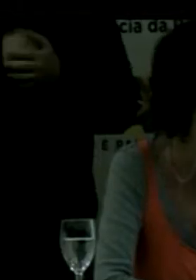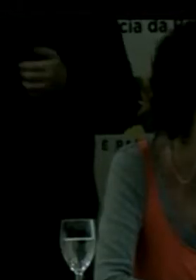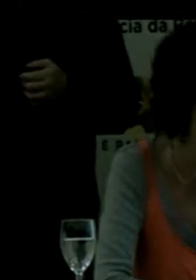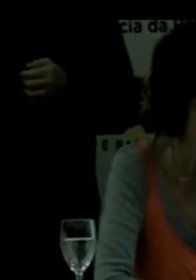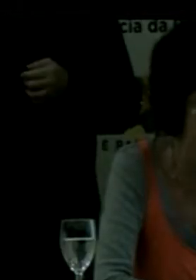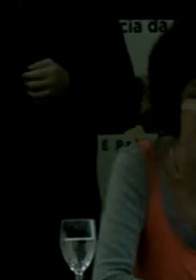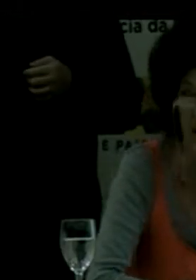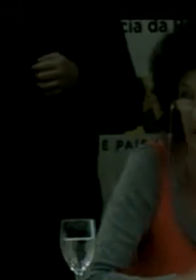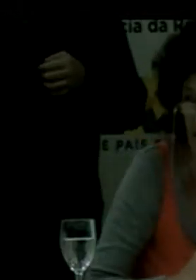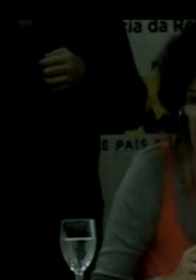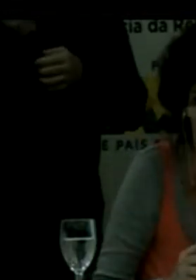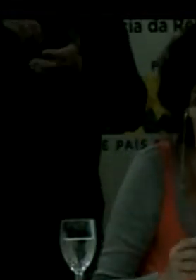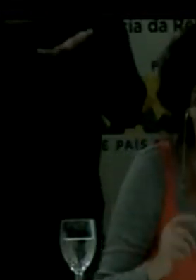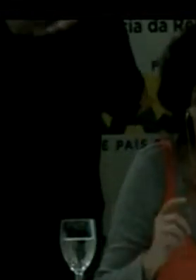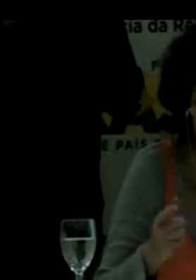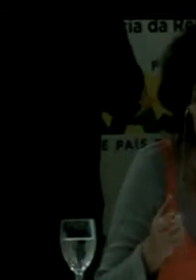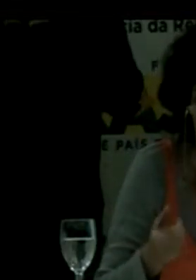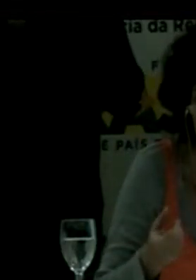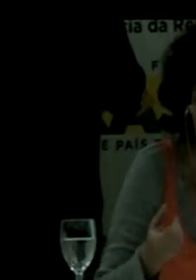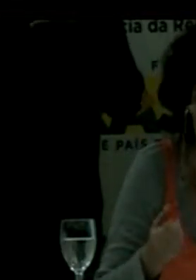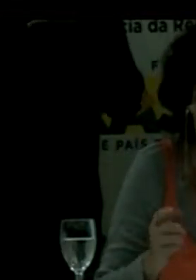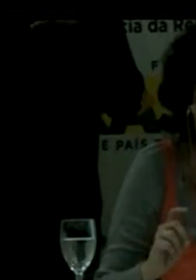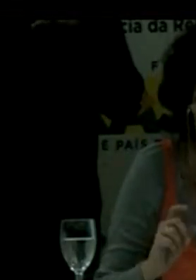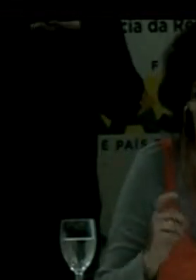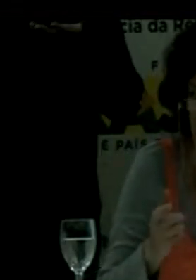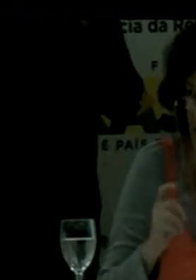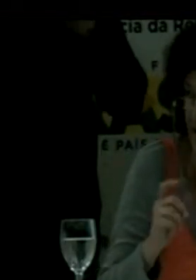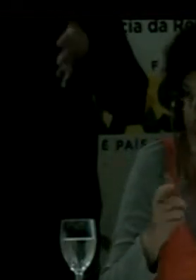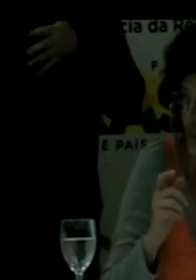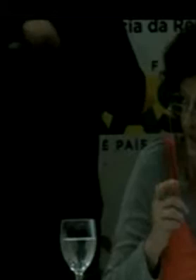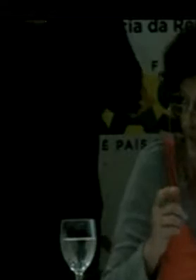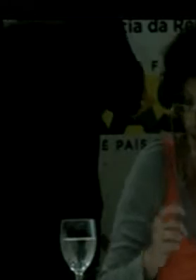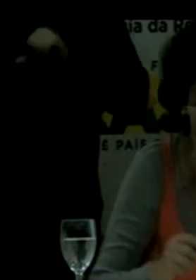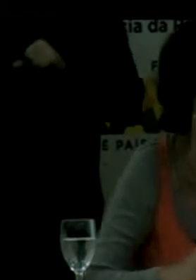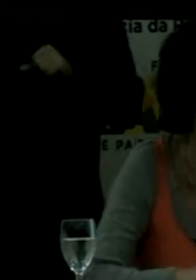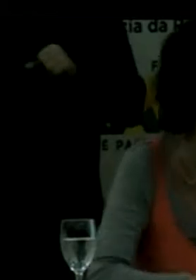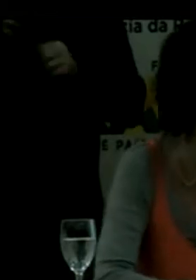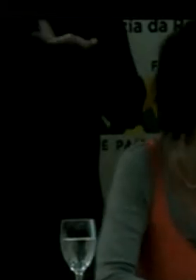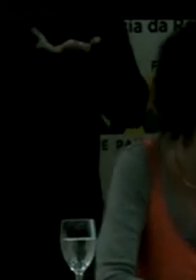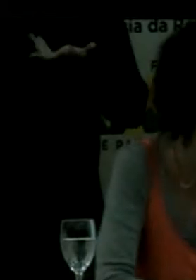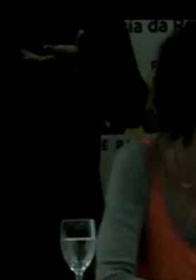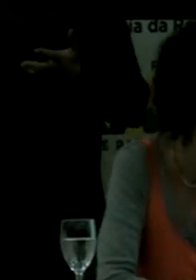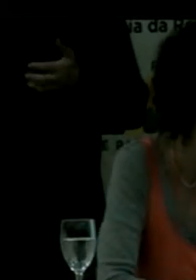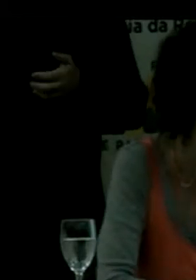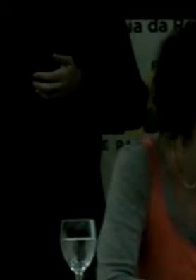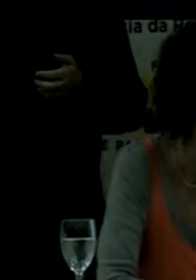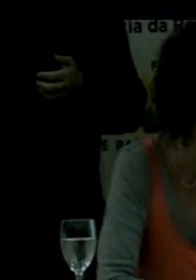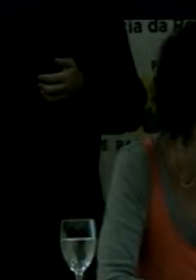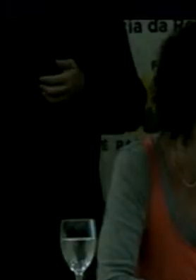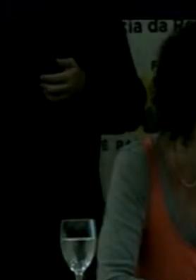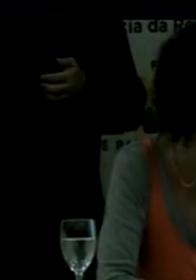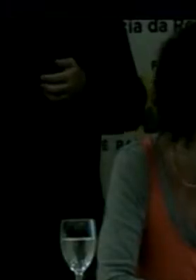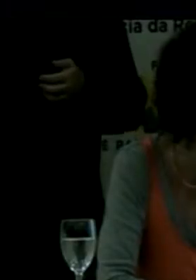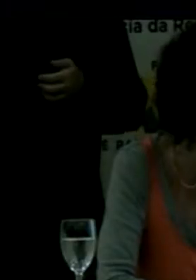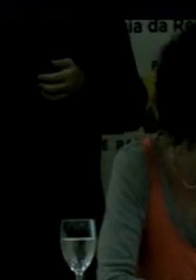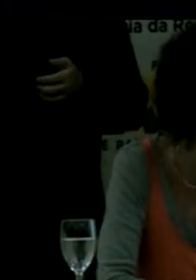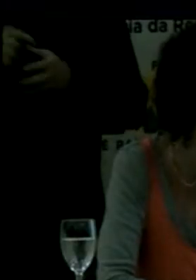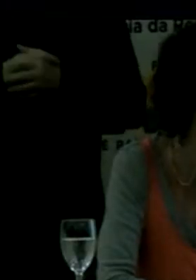colocamos alguns princípios, não queremos mudar o nome, mas queremos fazer essa reflexão.